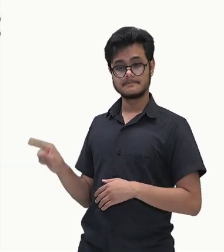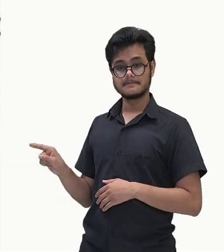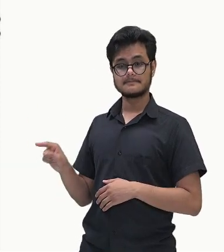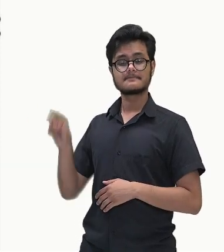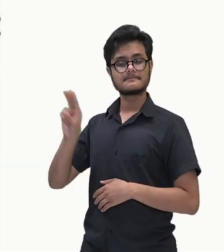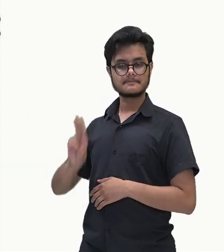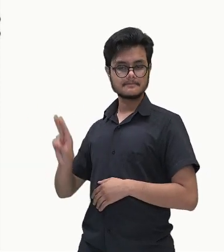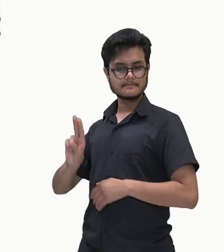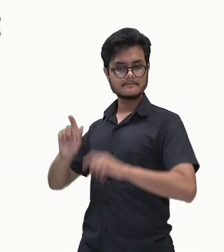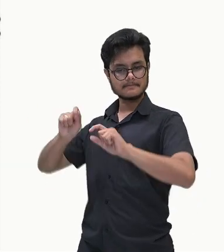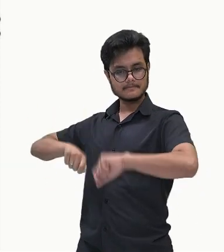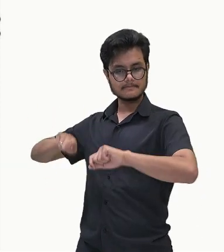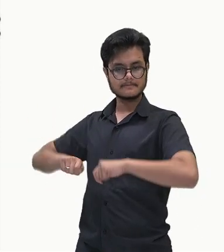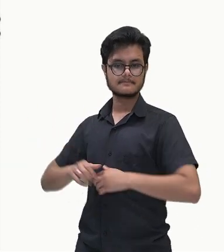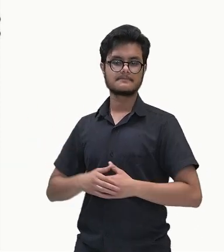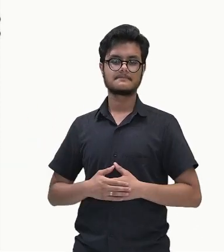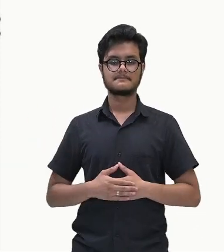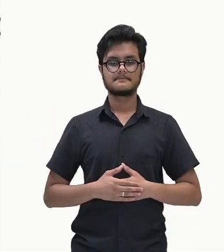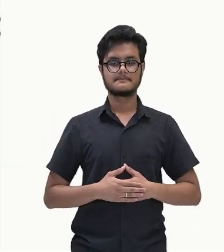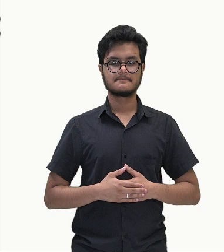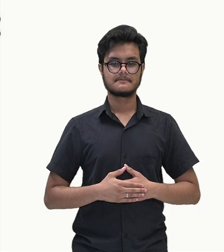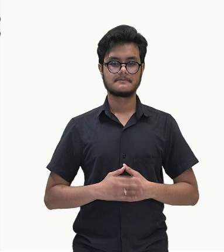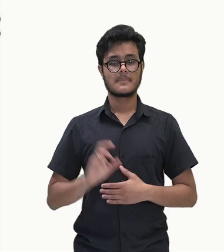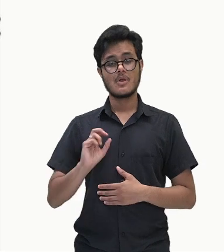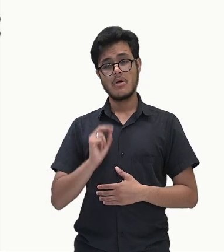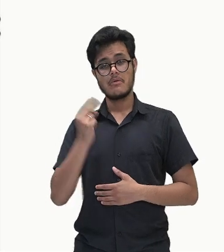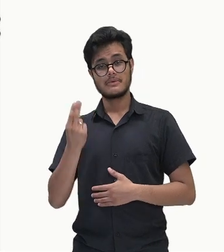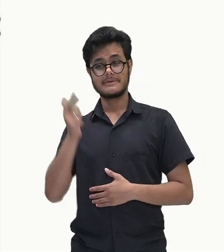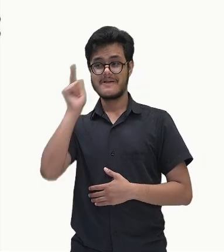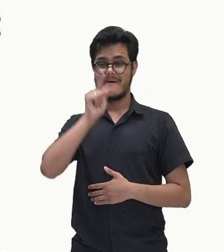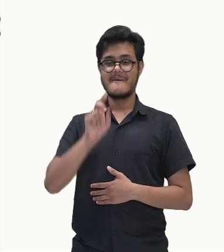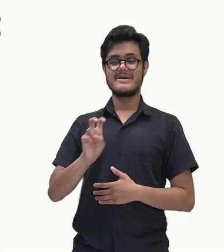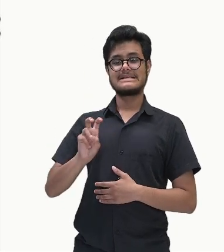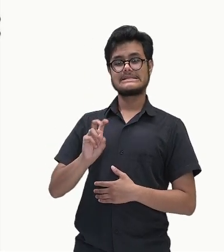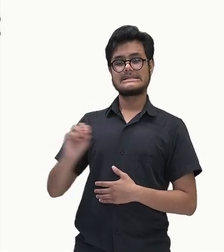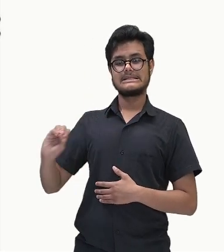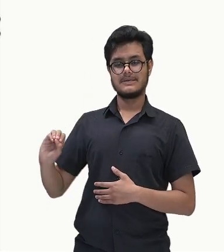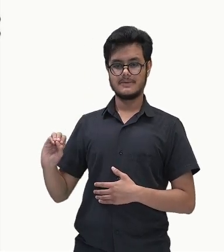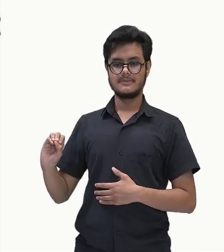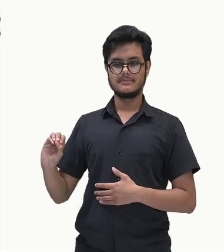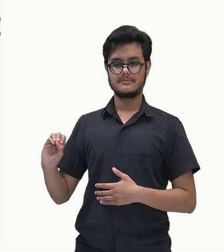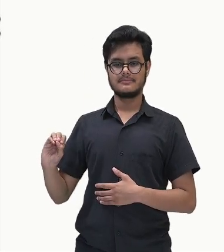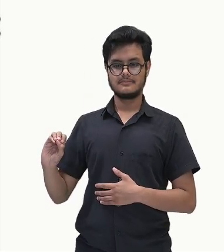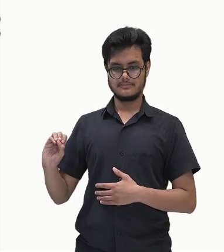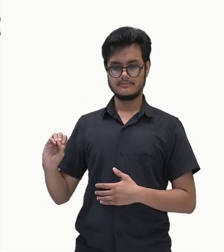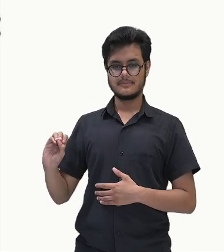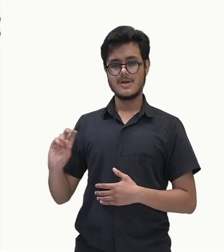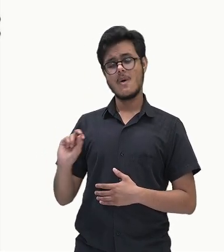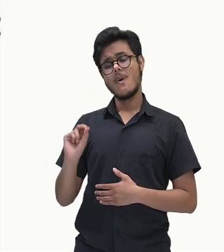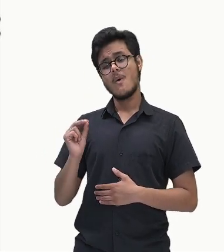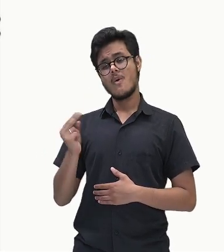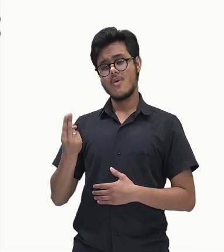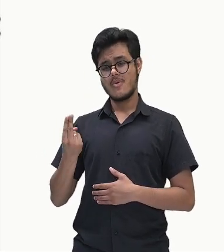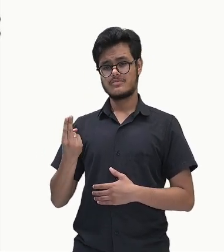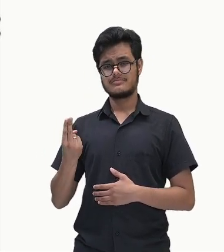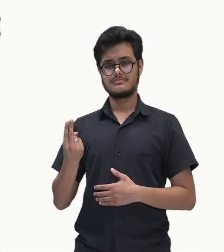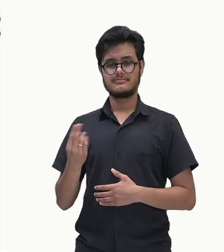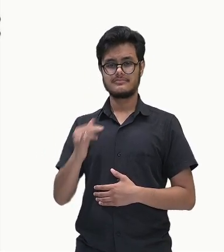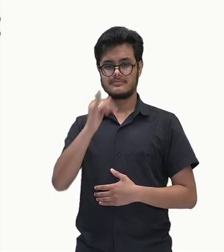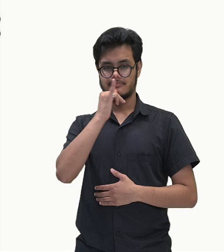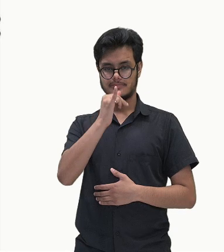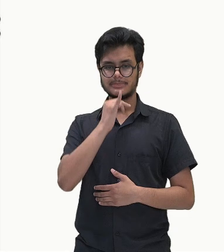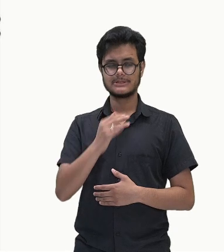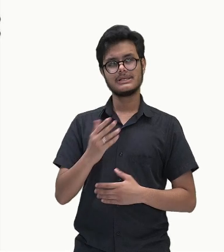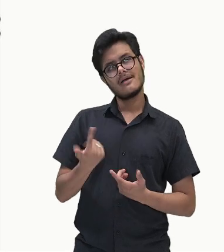que você tem aqui ou você ganha sempre e sai do jogo com 5.000 ou você